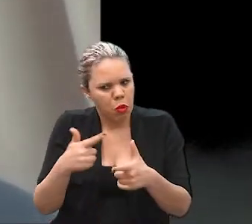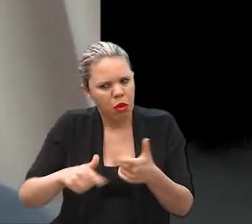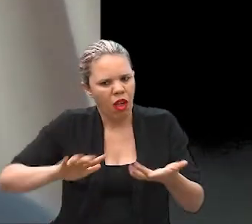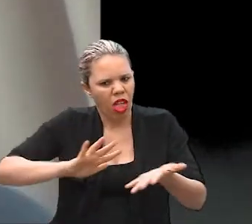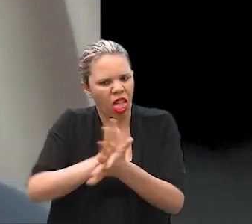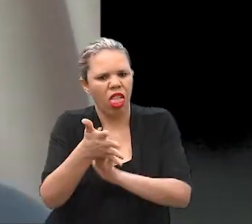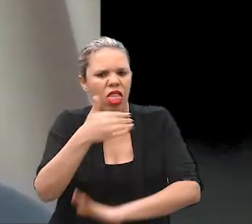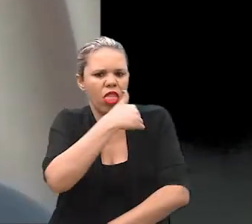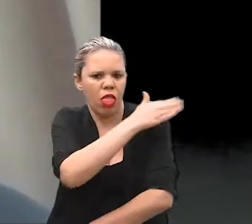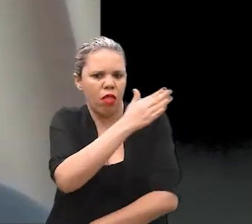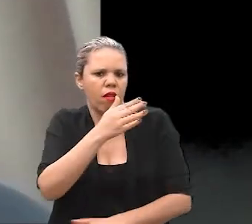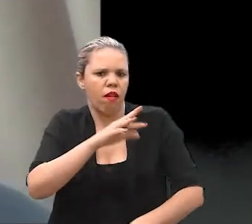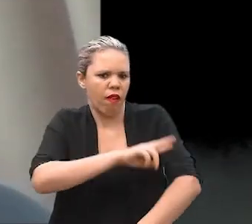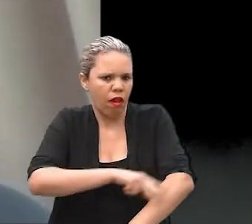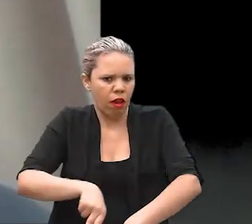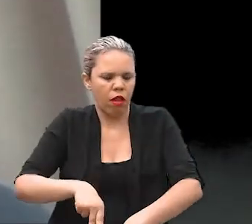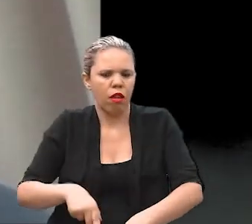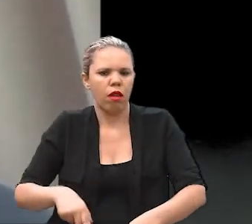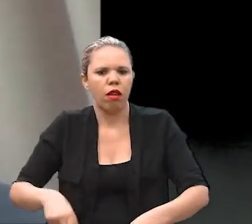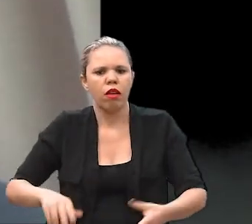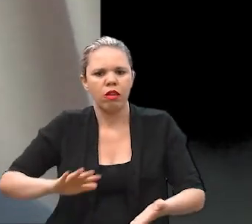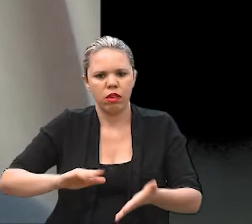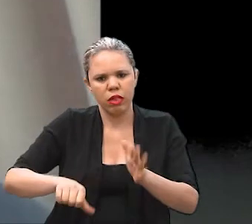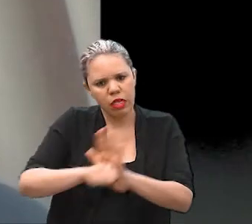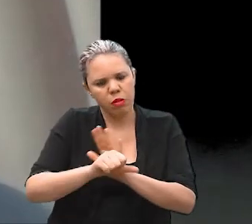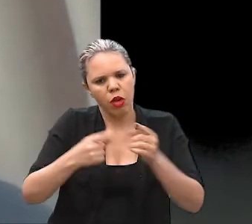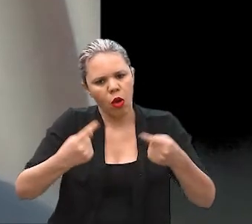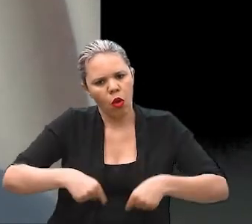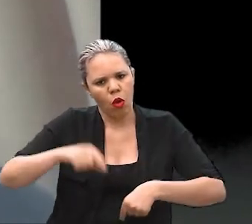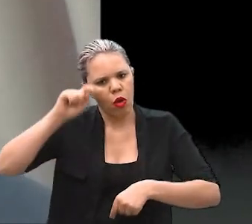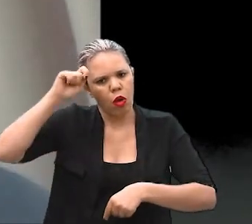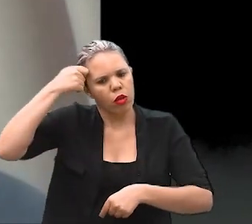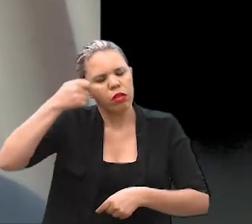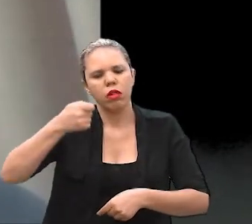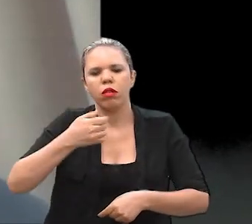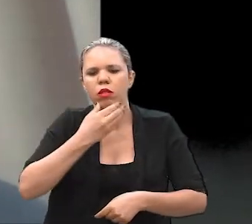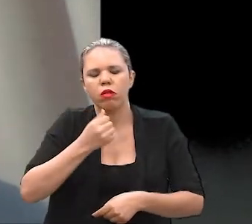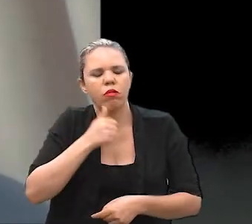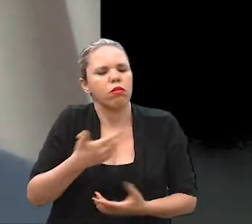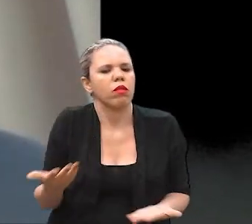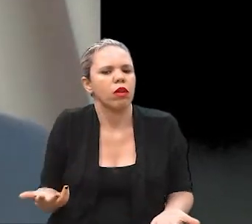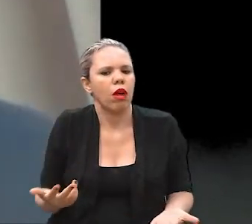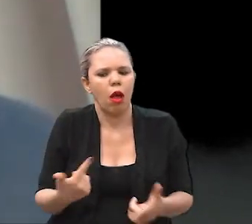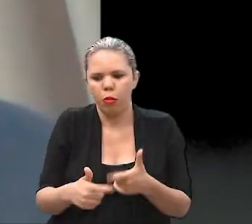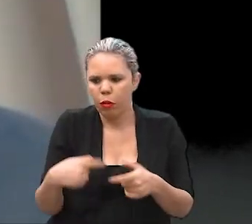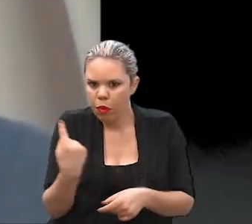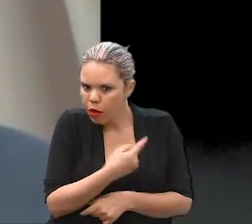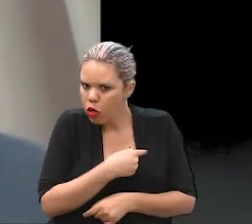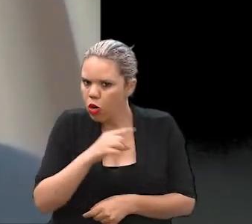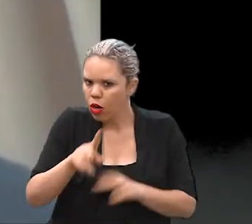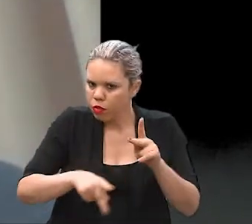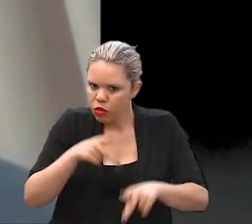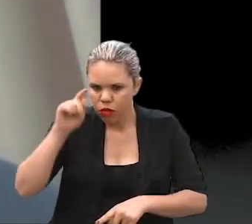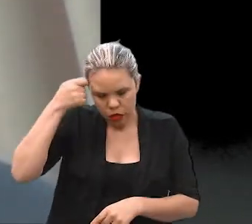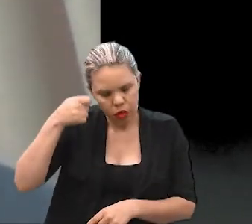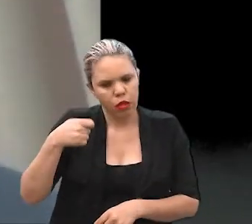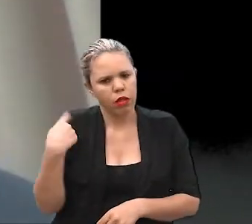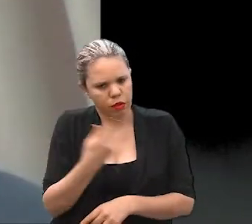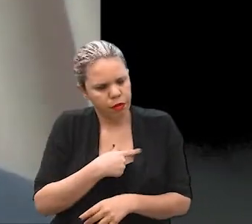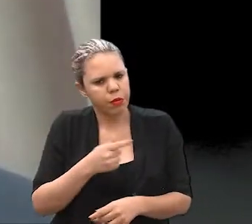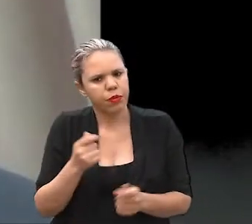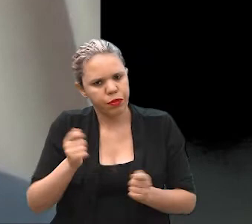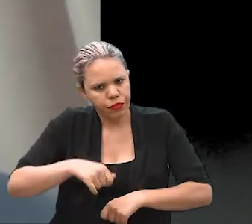crimes violentos contra negros e negras, não pode ser um problema só de nós negros. Para que a